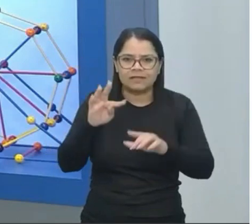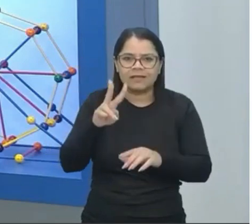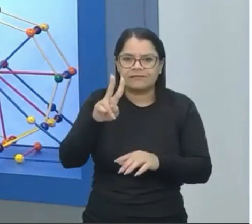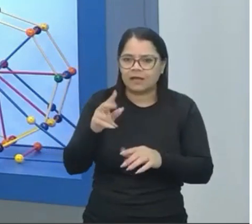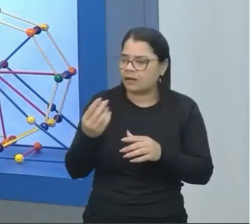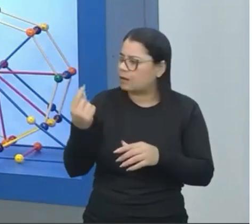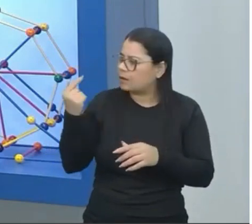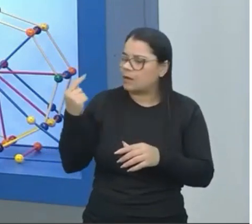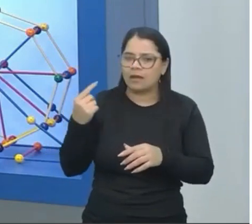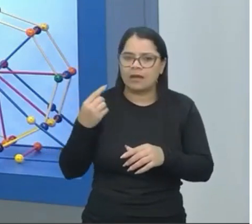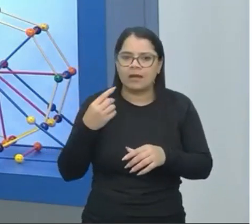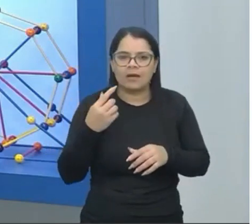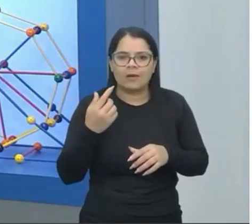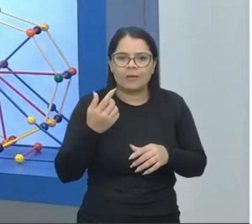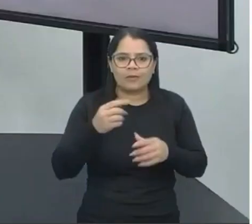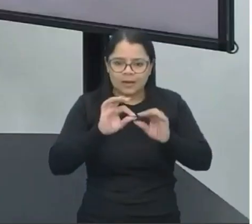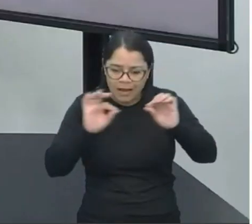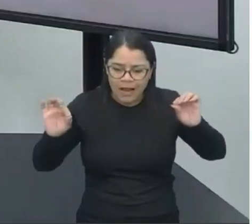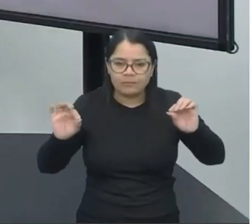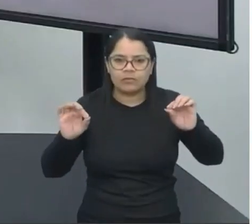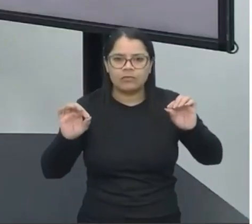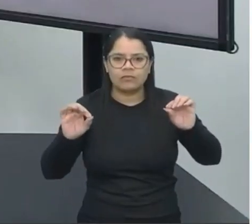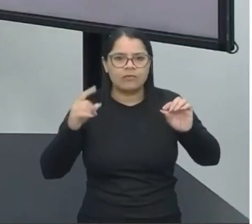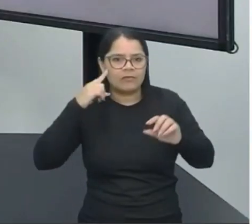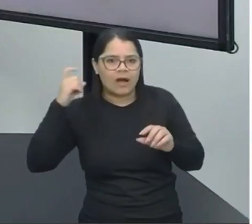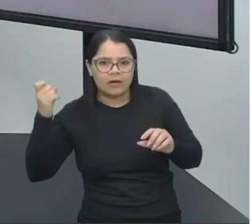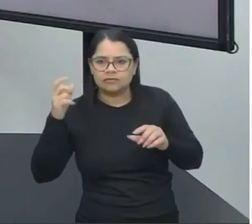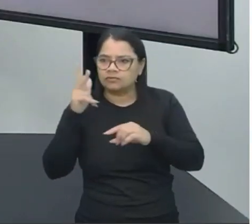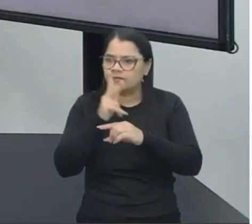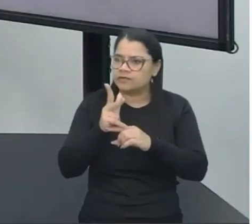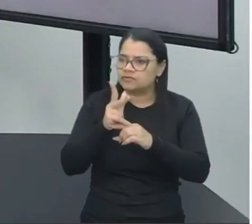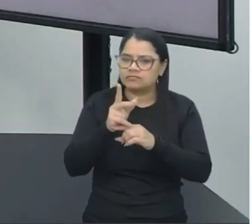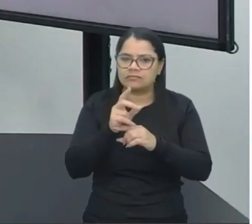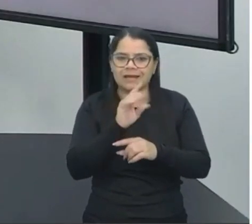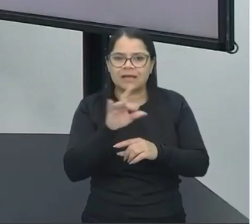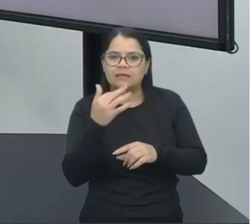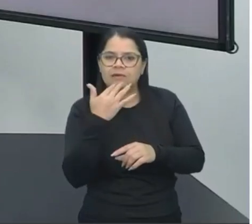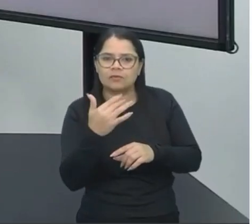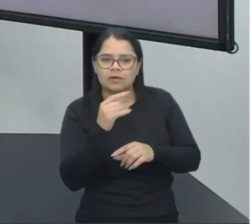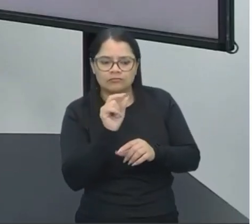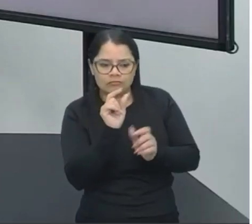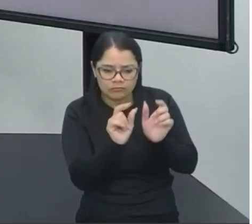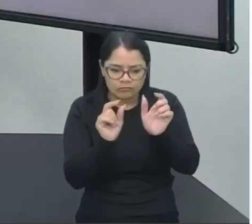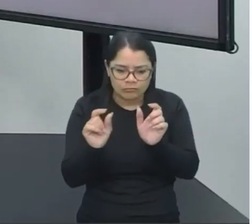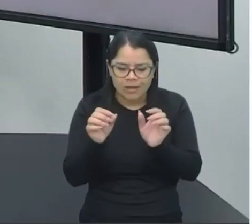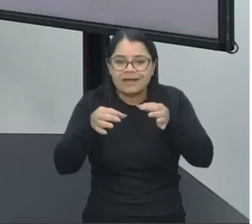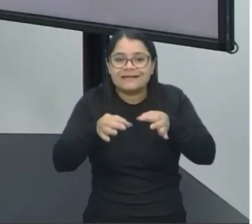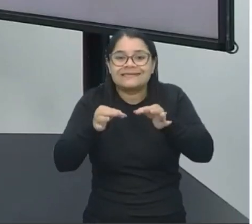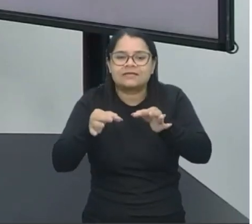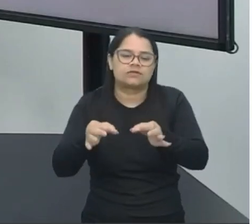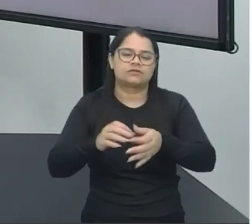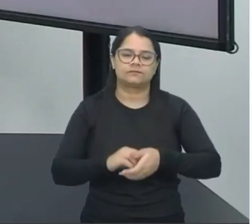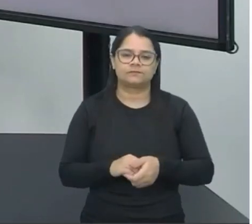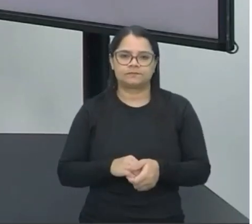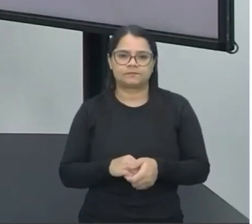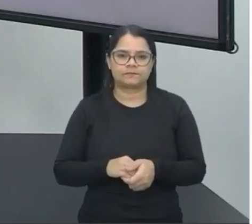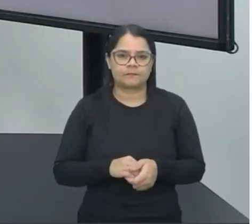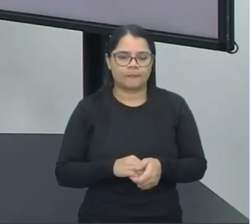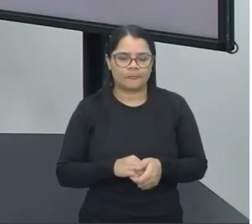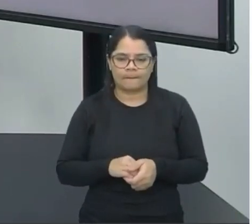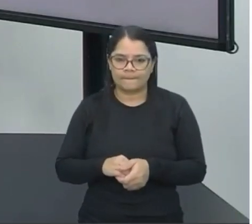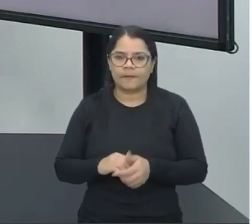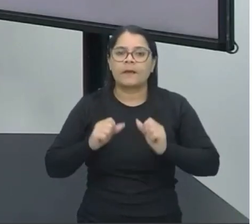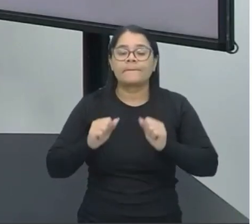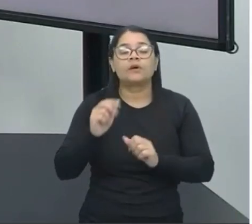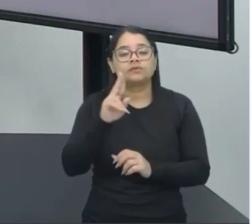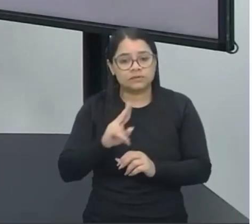3 cores que passavam o áudio e o vídeo? É a mesma coisa, se não colocar cada cor no seu lugar, não vai ter um funcionamento correto. Você